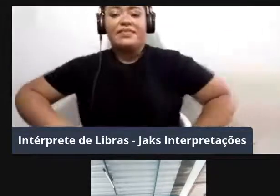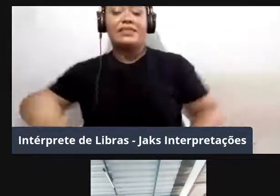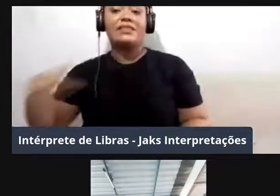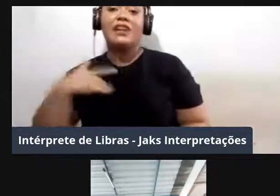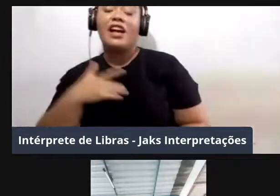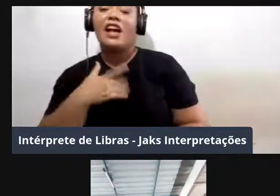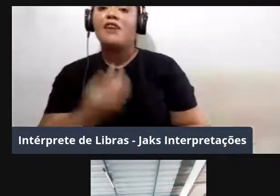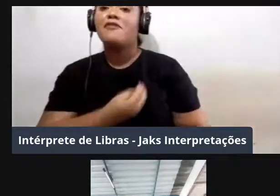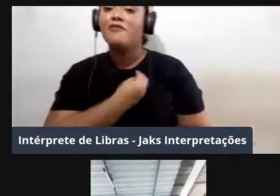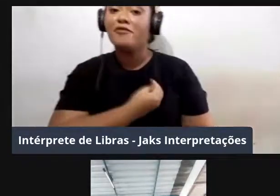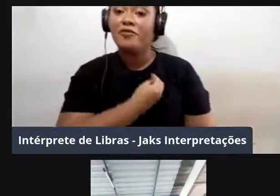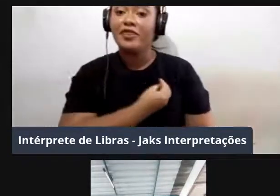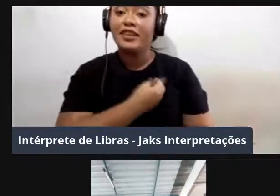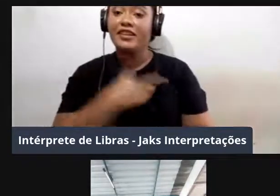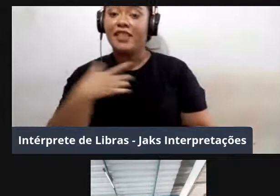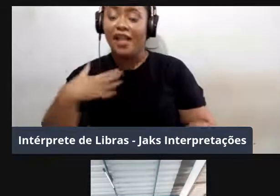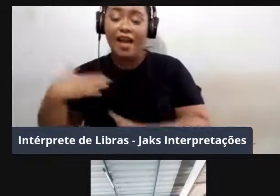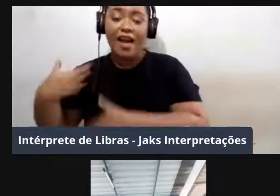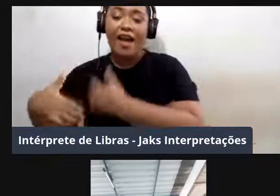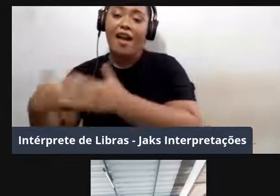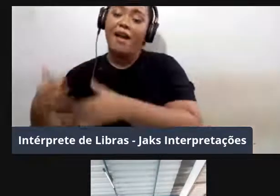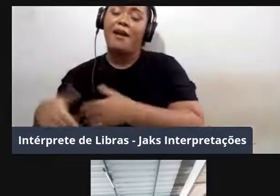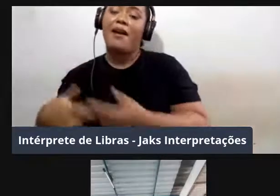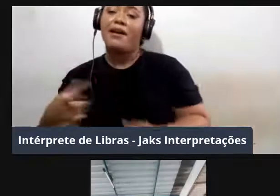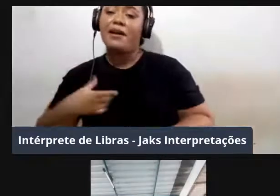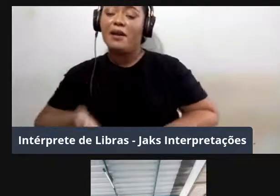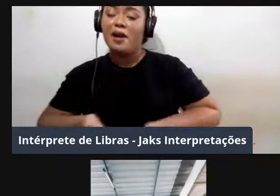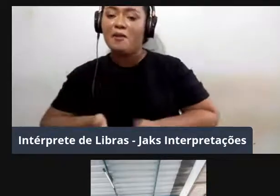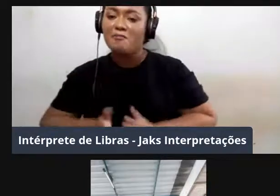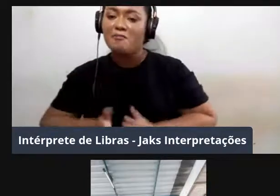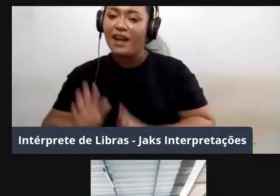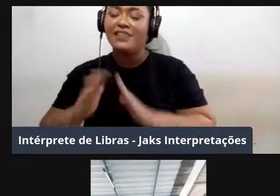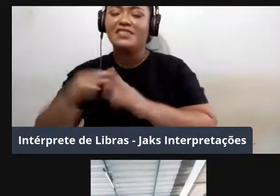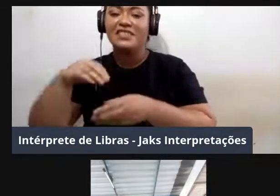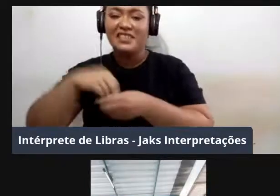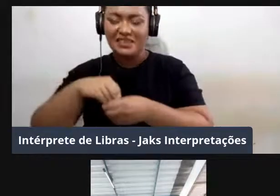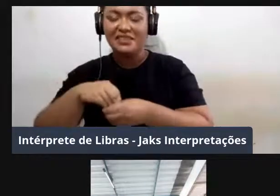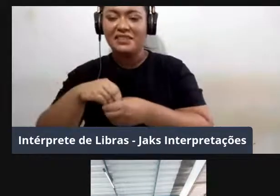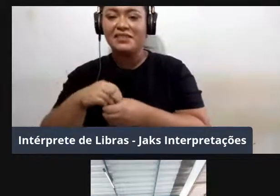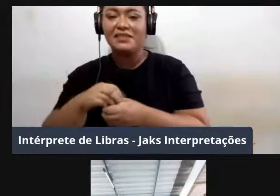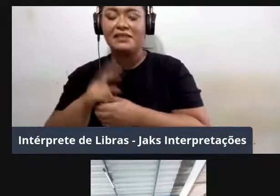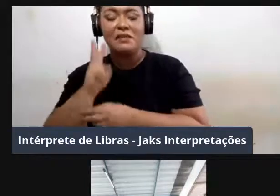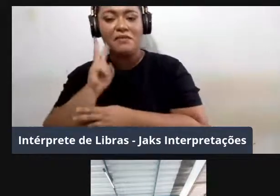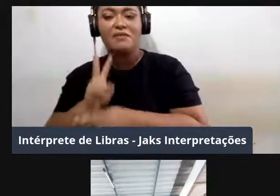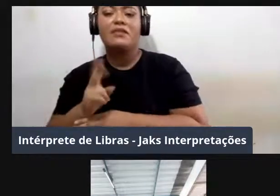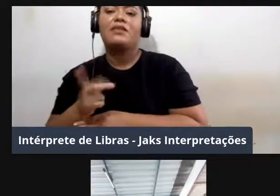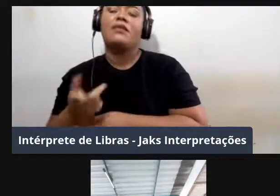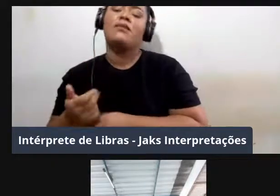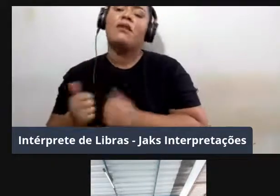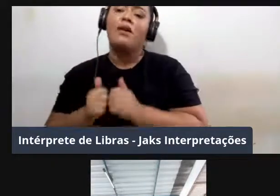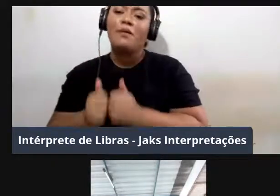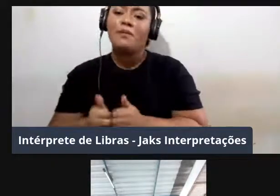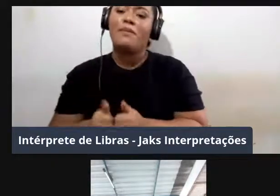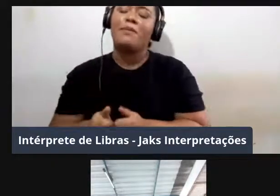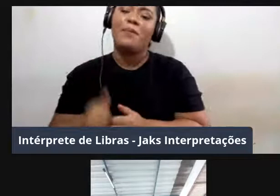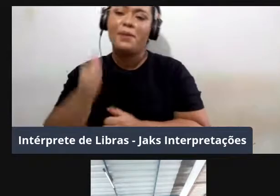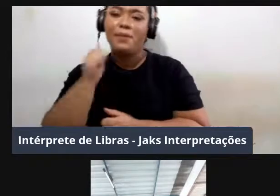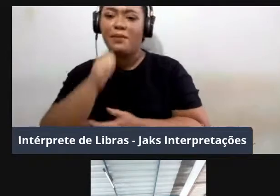parto domiciliar assistido pelas parteiras, né? A gente tem uma assistência hoje ao parto muito mais,